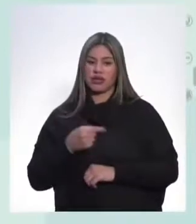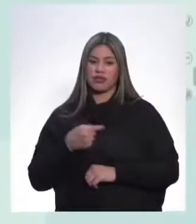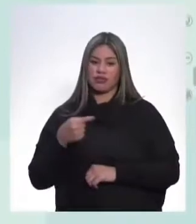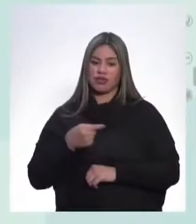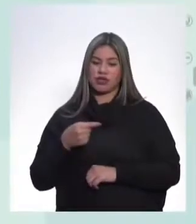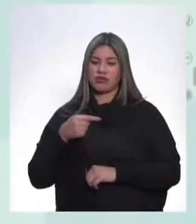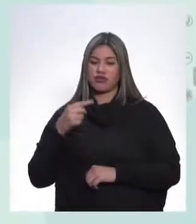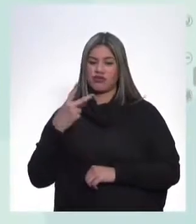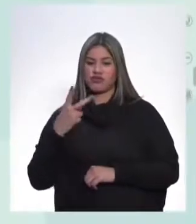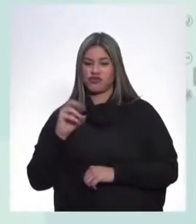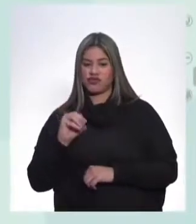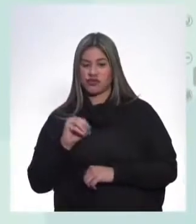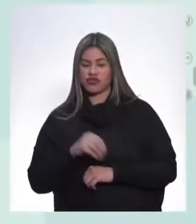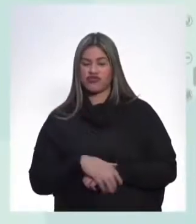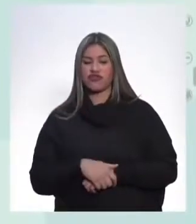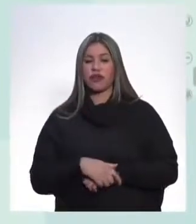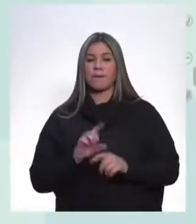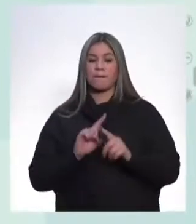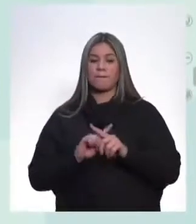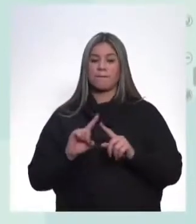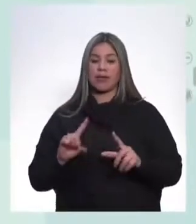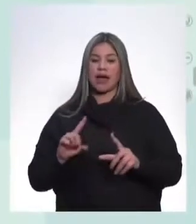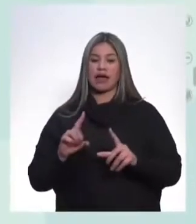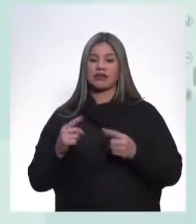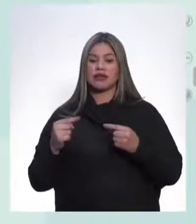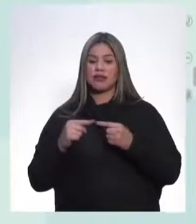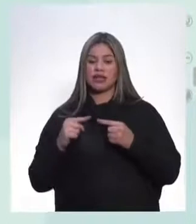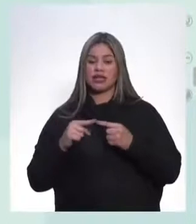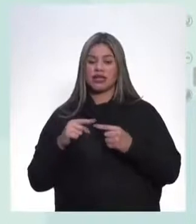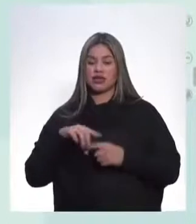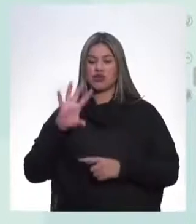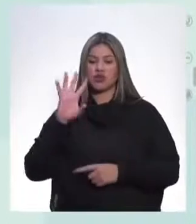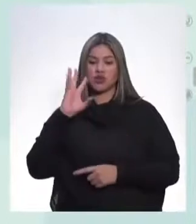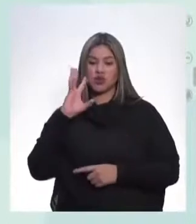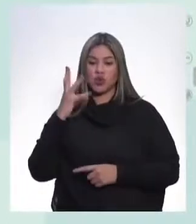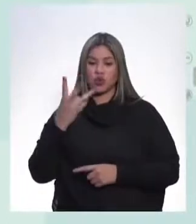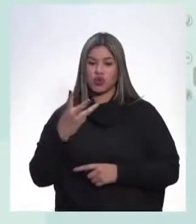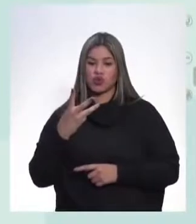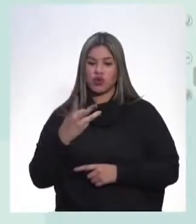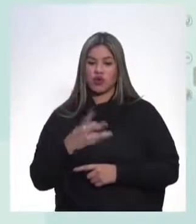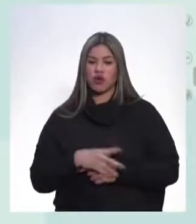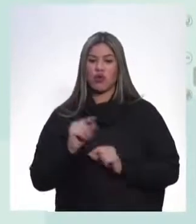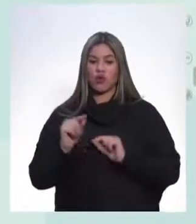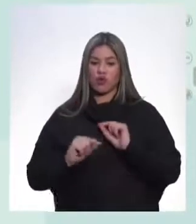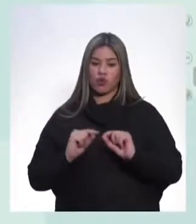igual a menos 20. Mas quando eu falo em solução, solução é isso daqui.